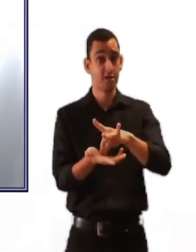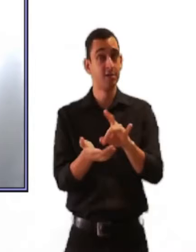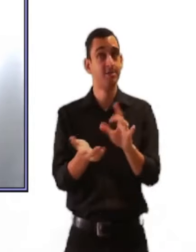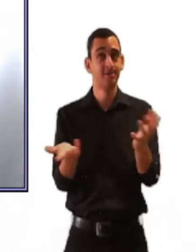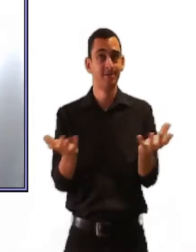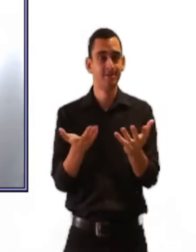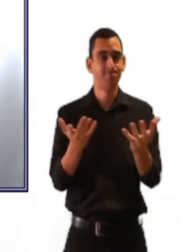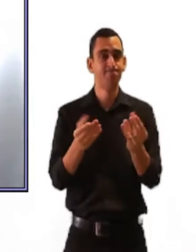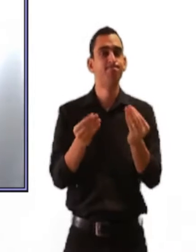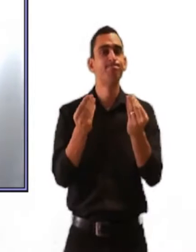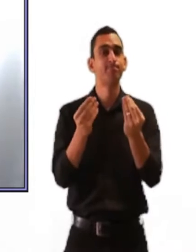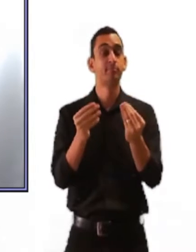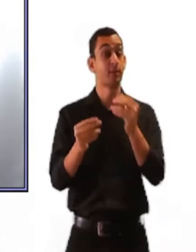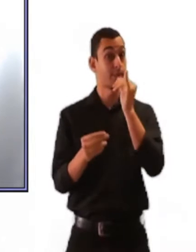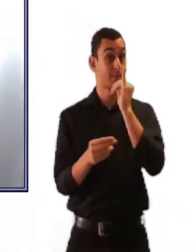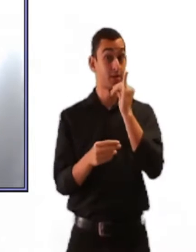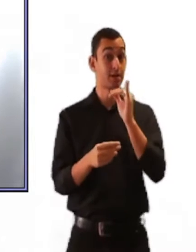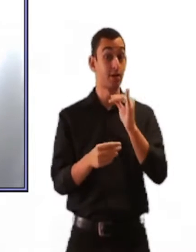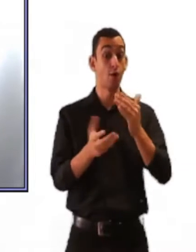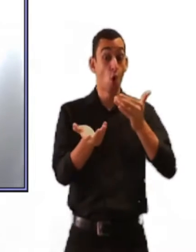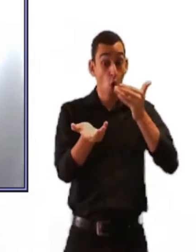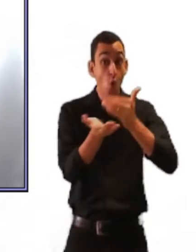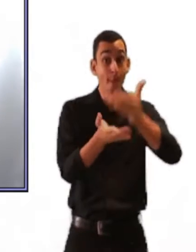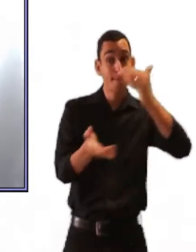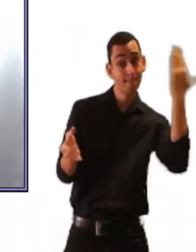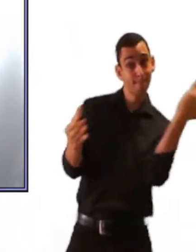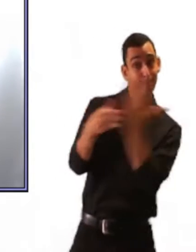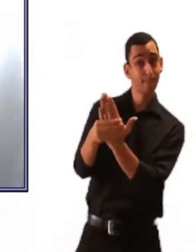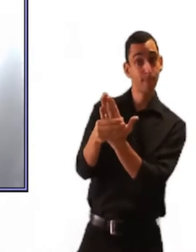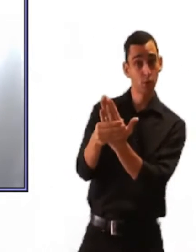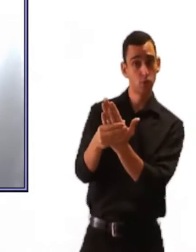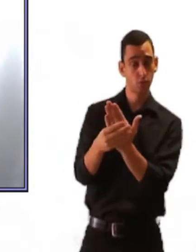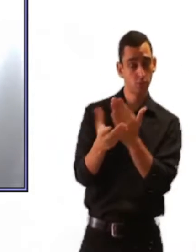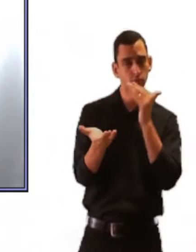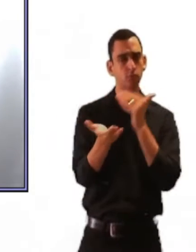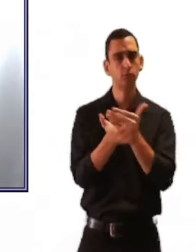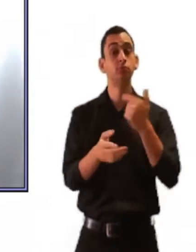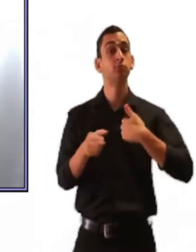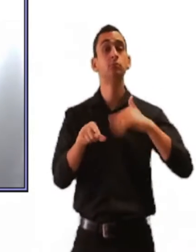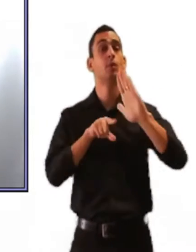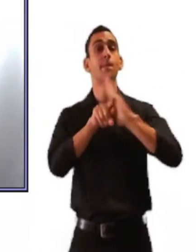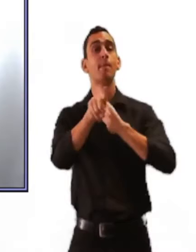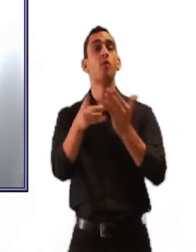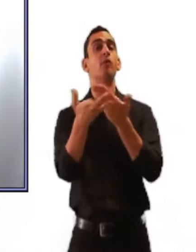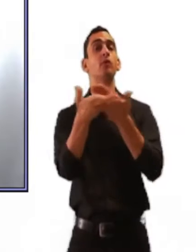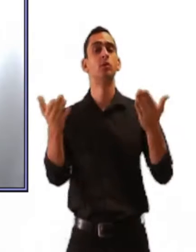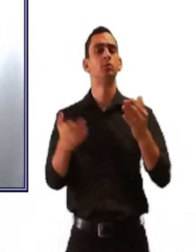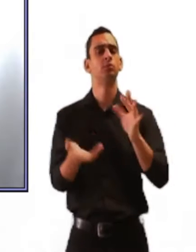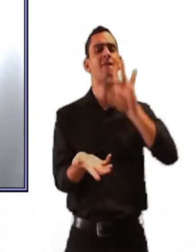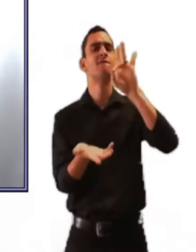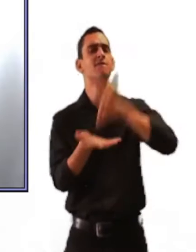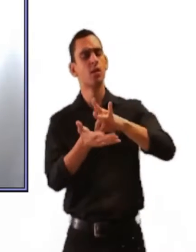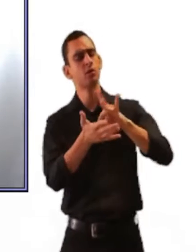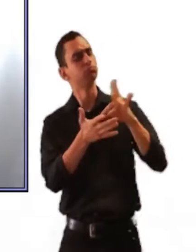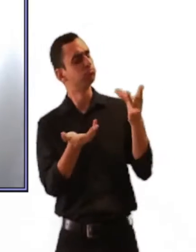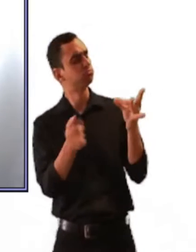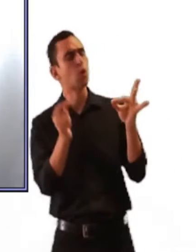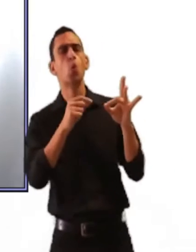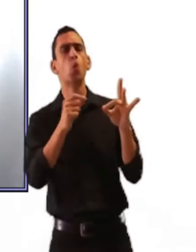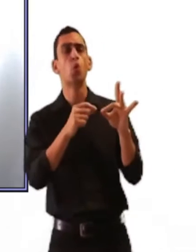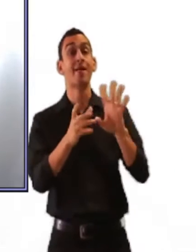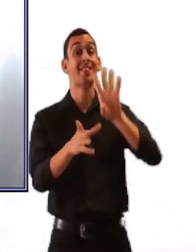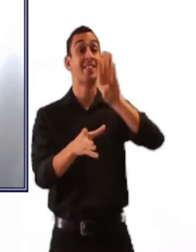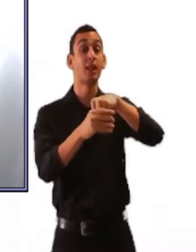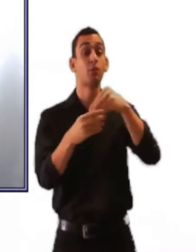de um processo. A primeira pergunta que eu formulo aí para todos os participantes é: o que é a verdade